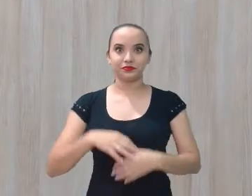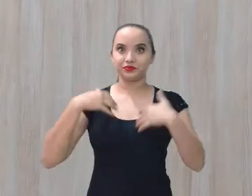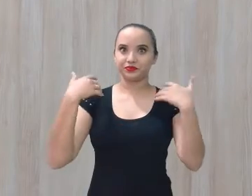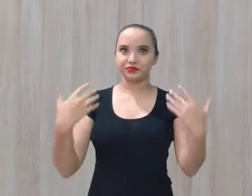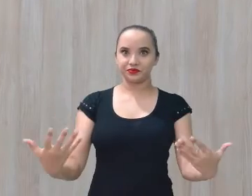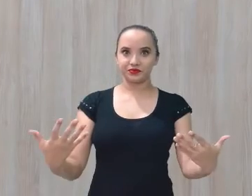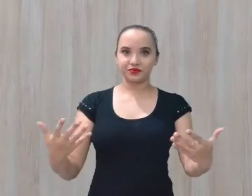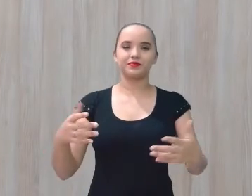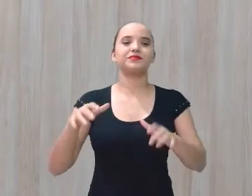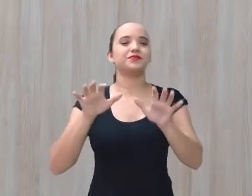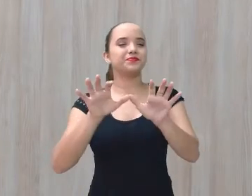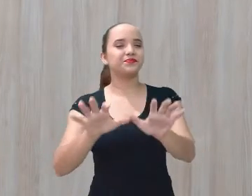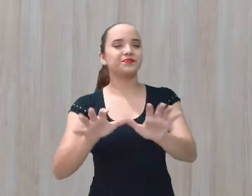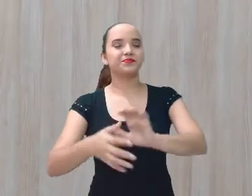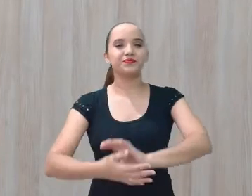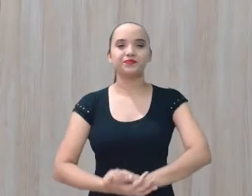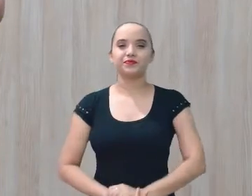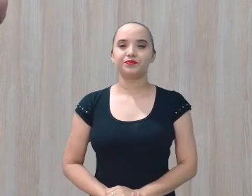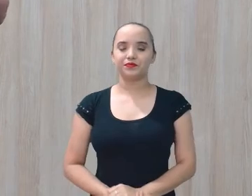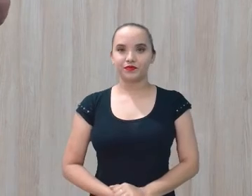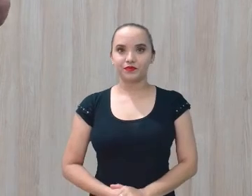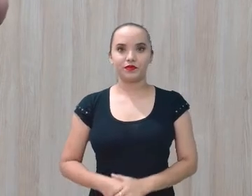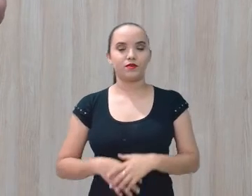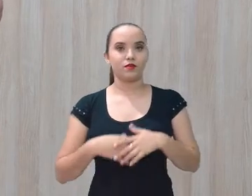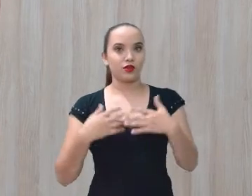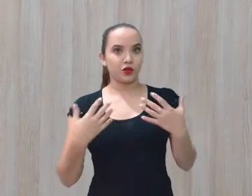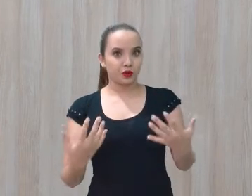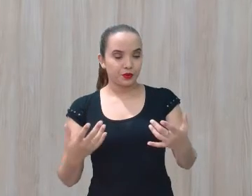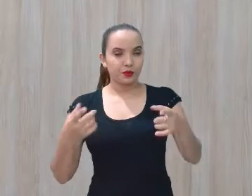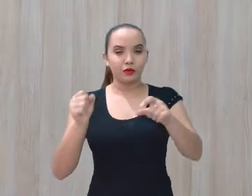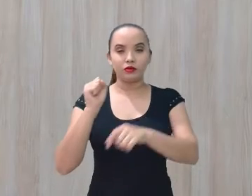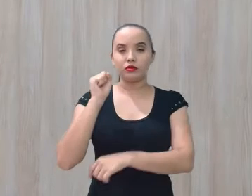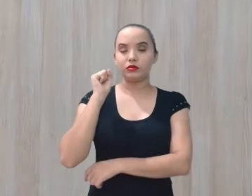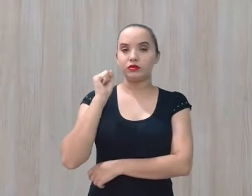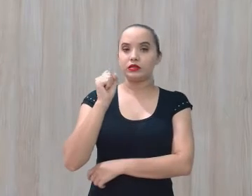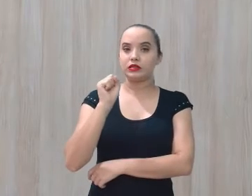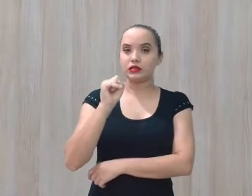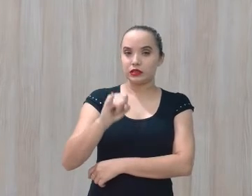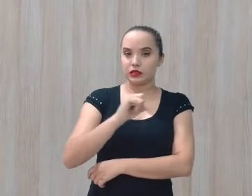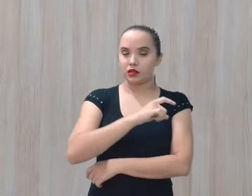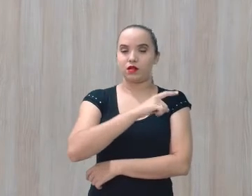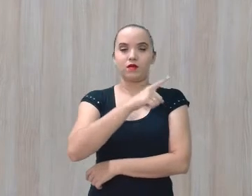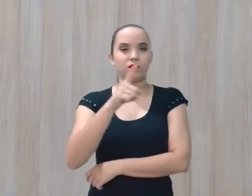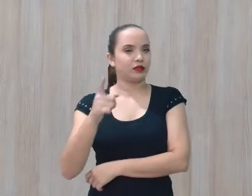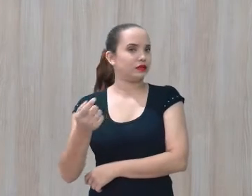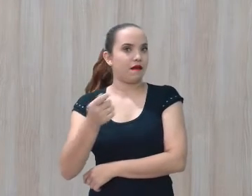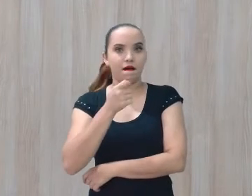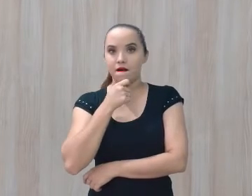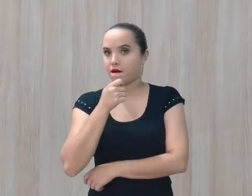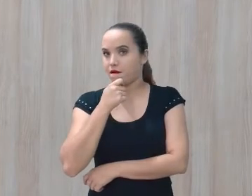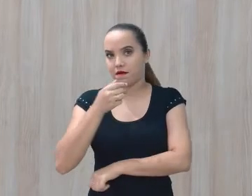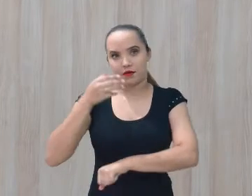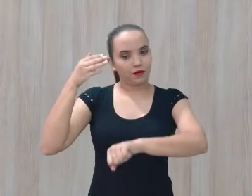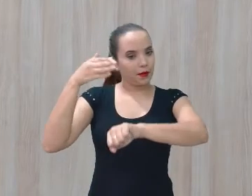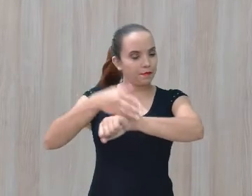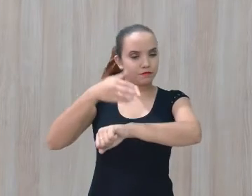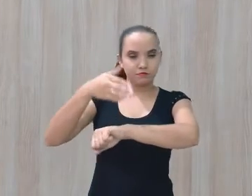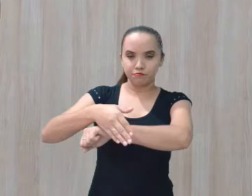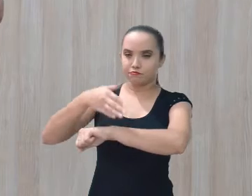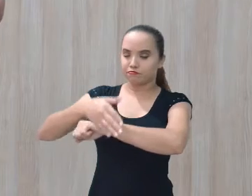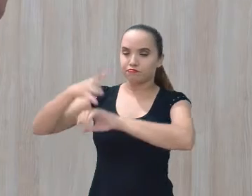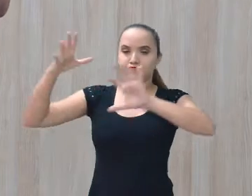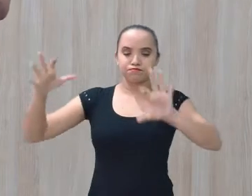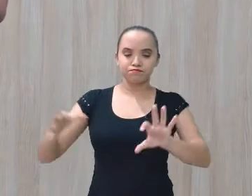Então, pessoal, é isso. E para aqueles que ainda não se conectaram, vocês